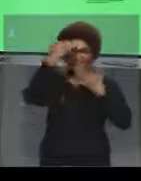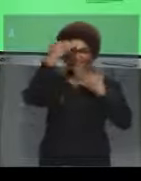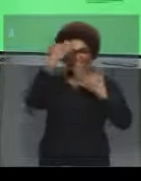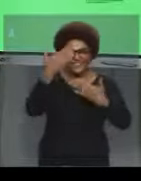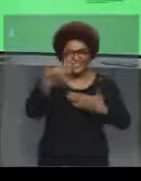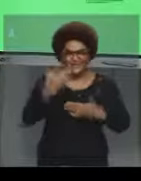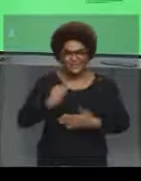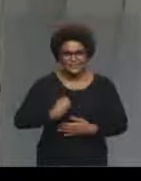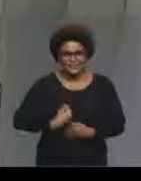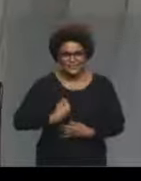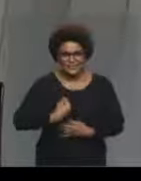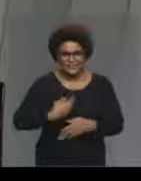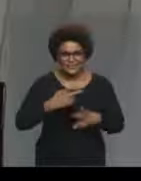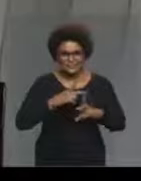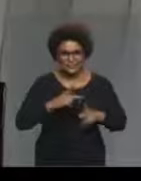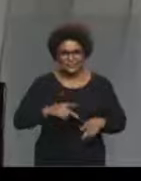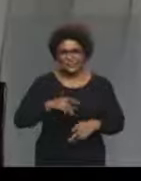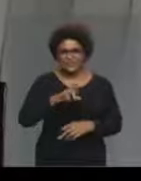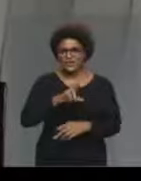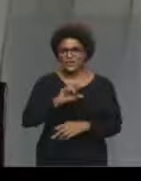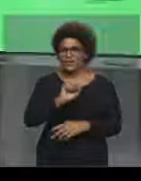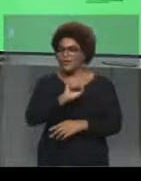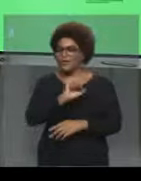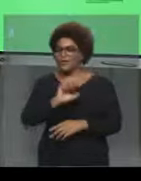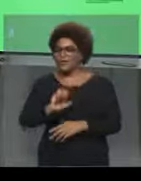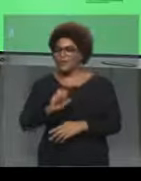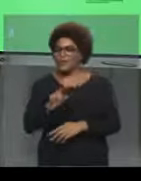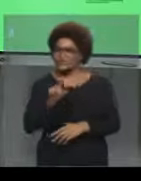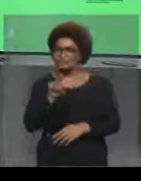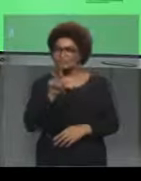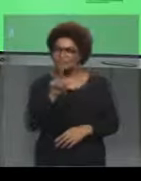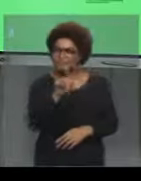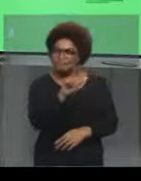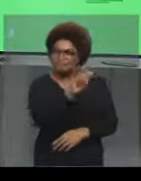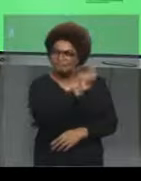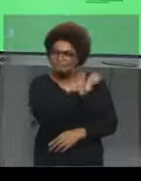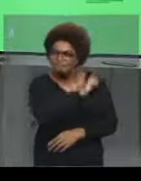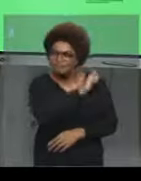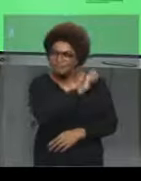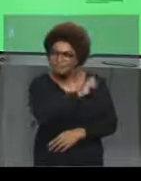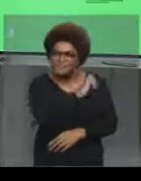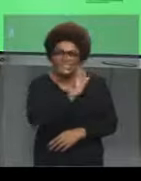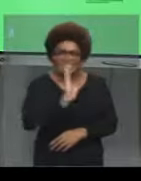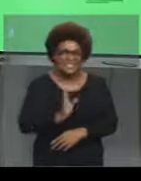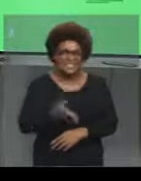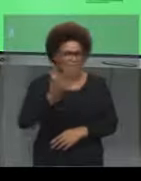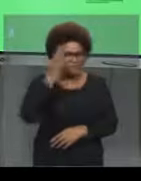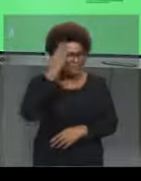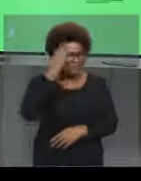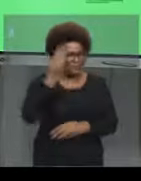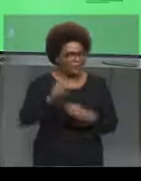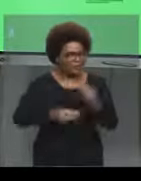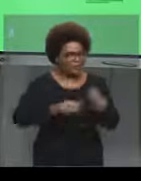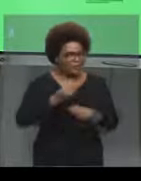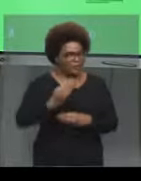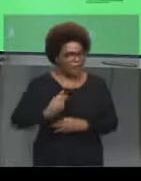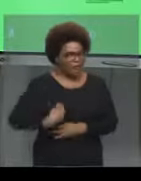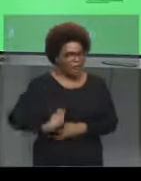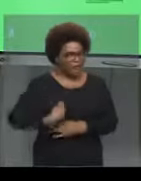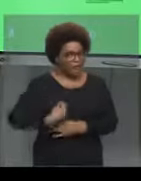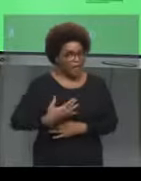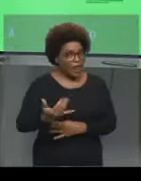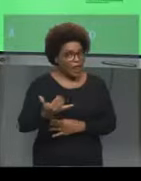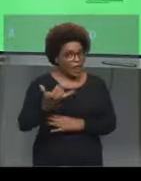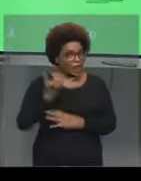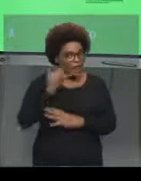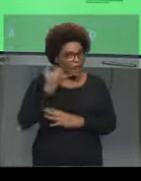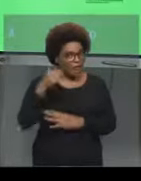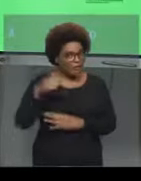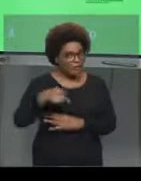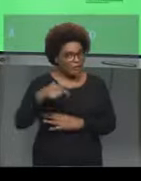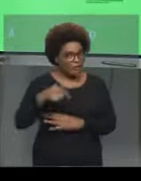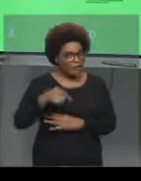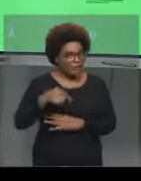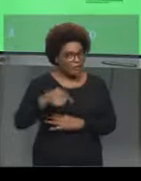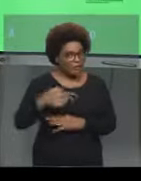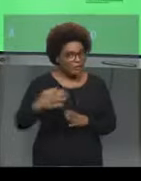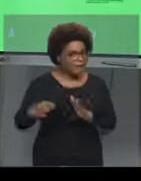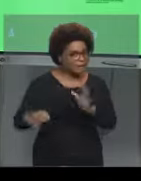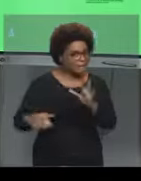da professora Rose. E você, estudante, já sabe como participar. Liga pra gente e envia suas dúvidas pelo